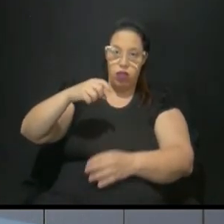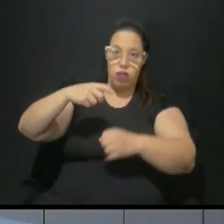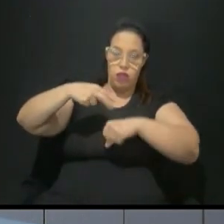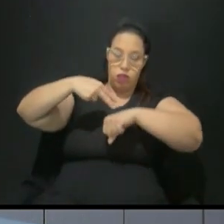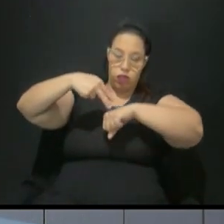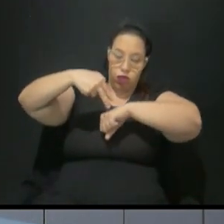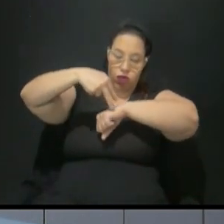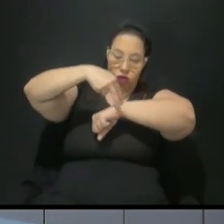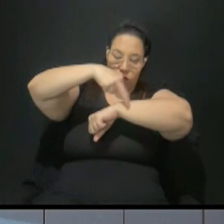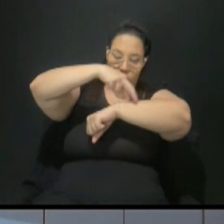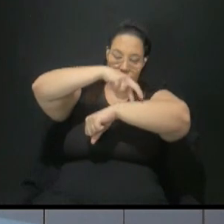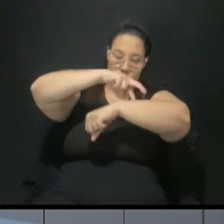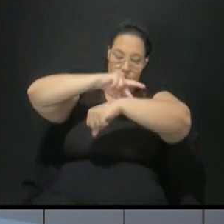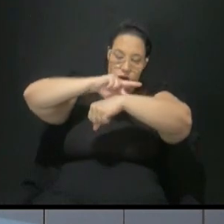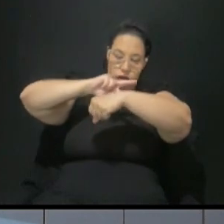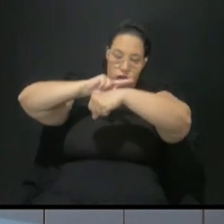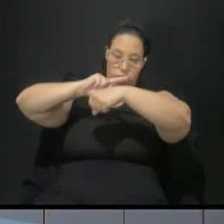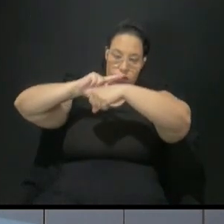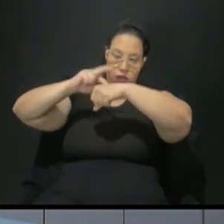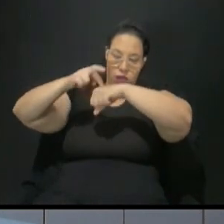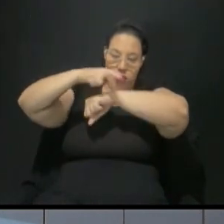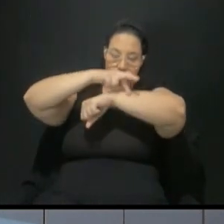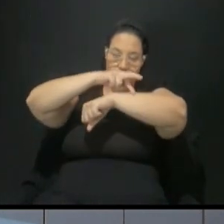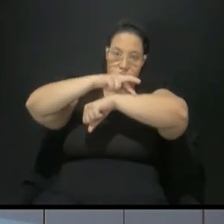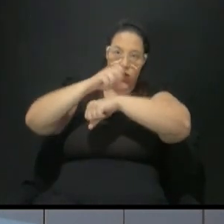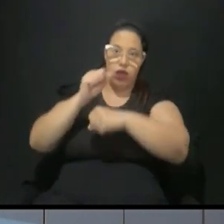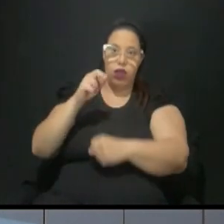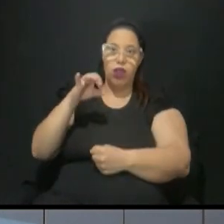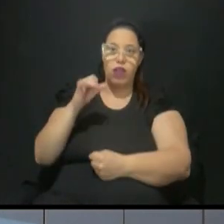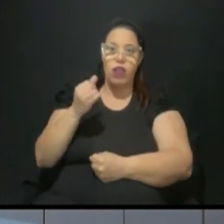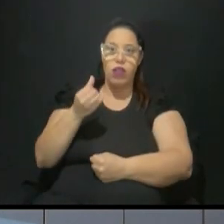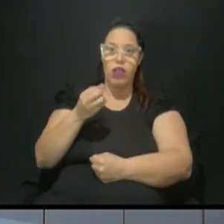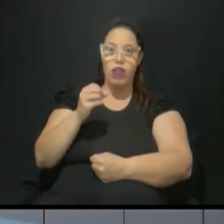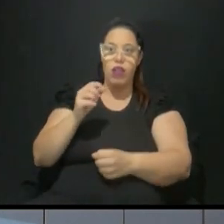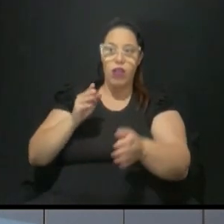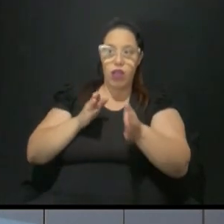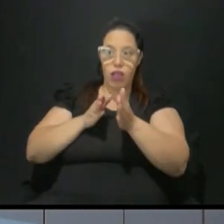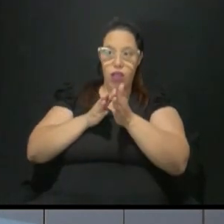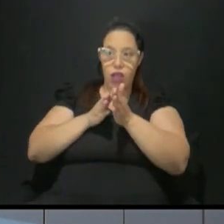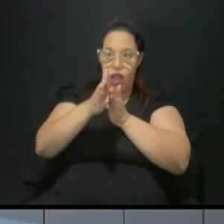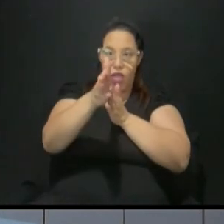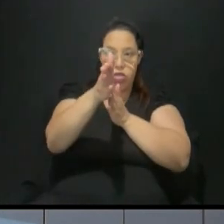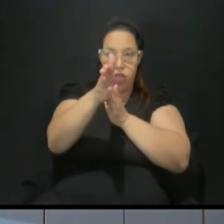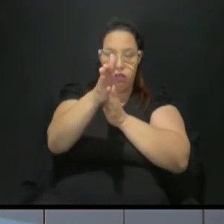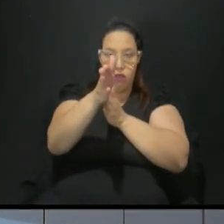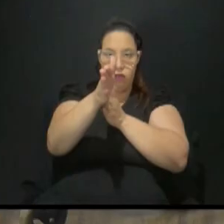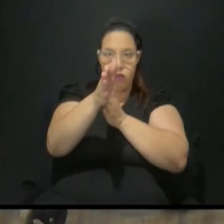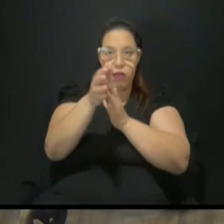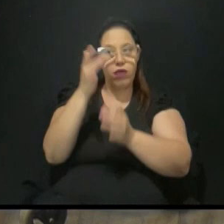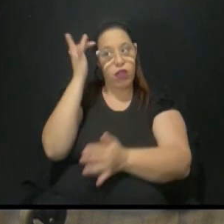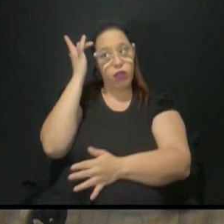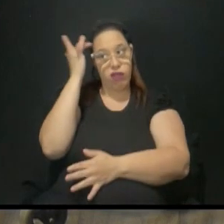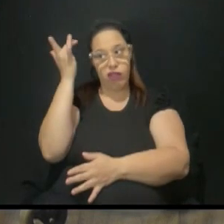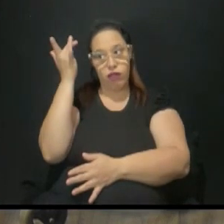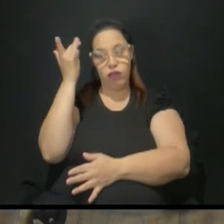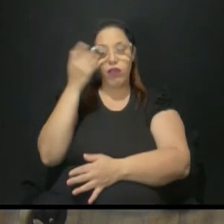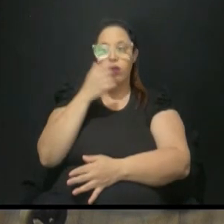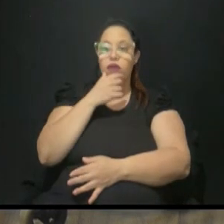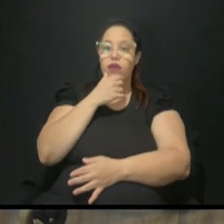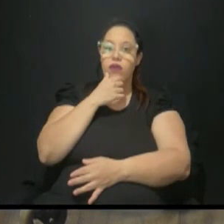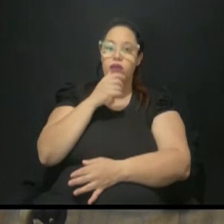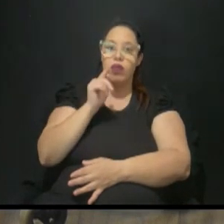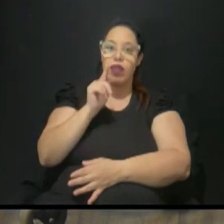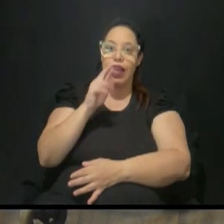se manter, e o atleta correndo em linha reta, numa prova de 100 metros é um pouco mais fácil. Tá, no caso do Kesley, eu estou inclusive